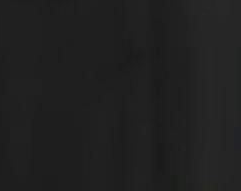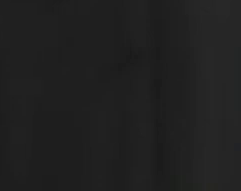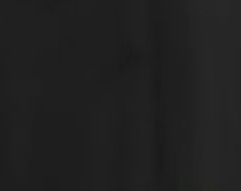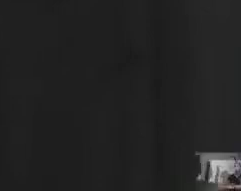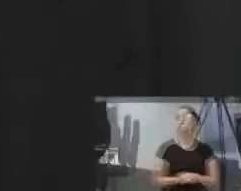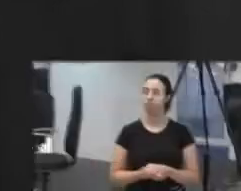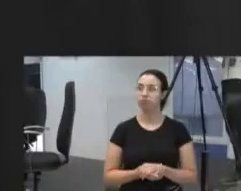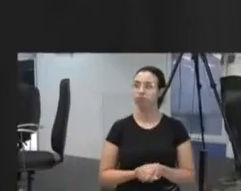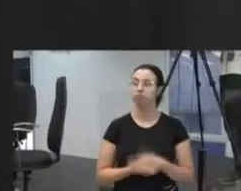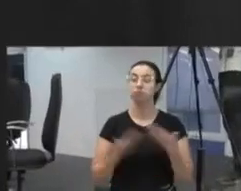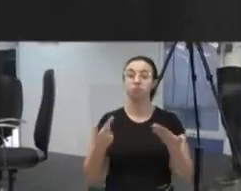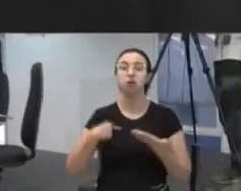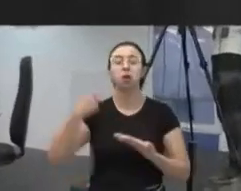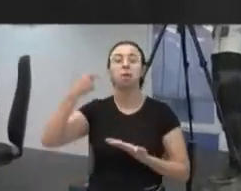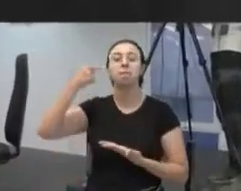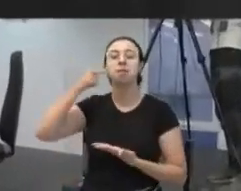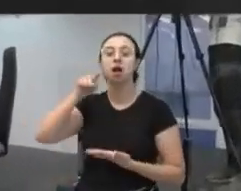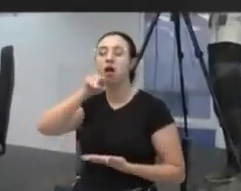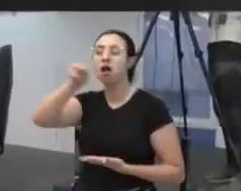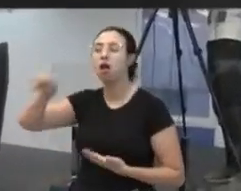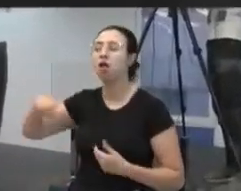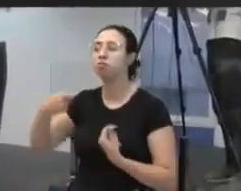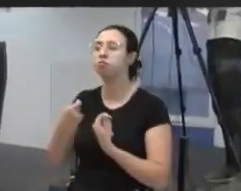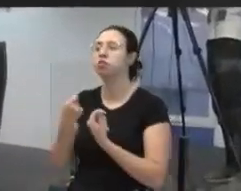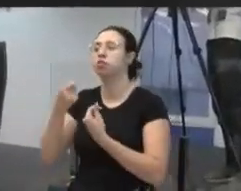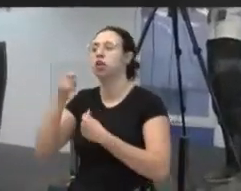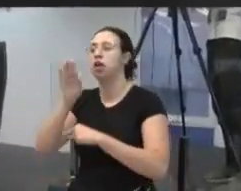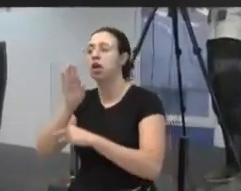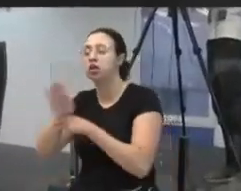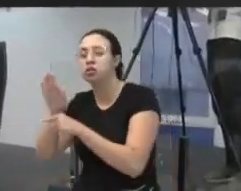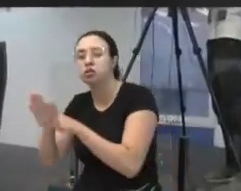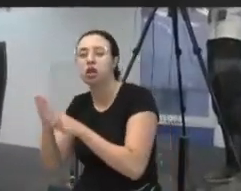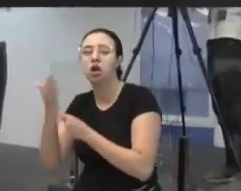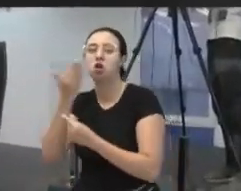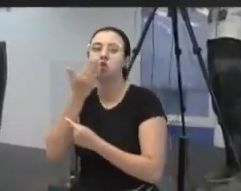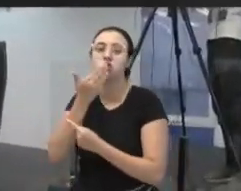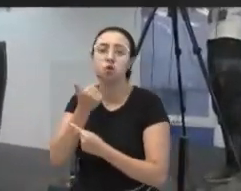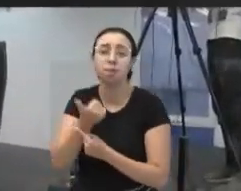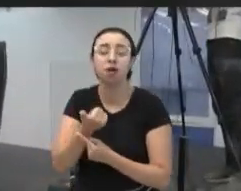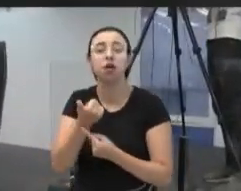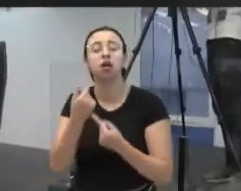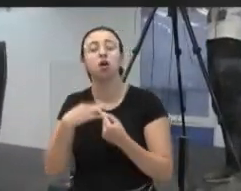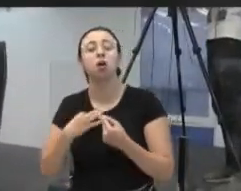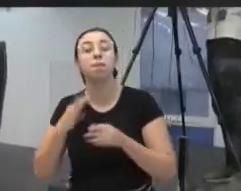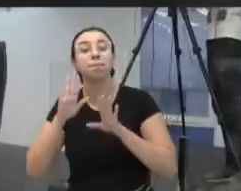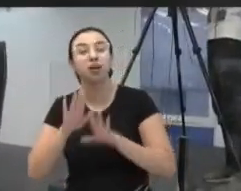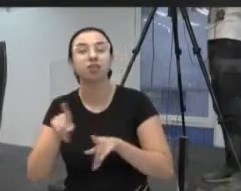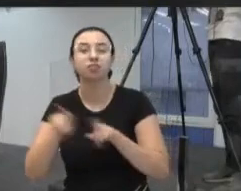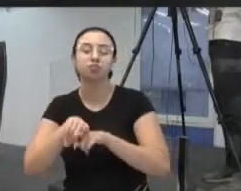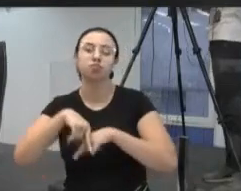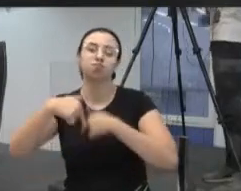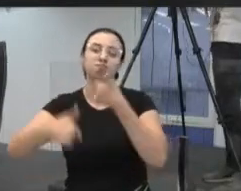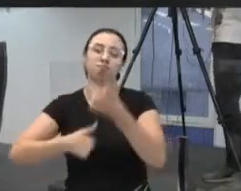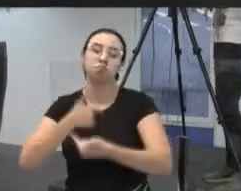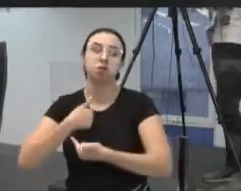ajudar eles, não com uma comida, não com uma roupa, mas com trabalho, com ofício. Mas eu me deparei que a maioria